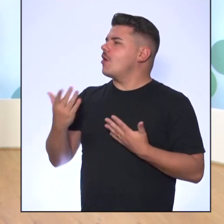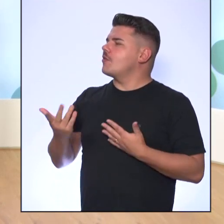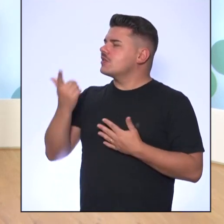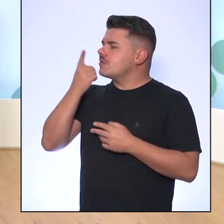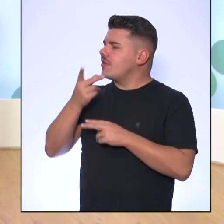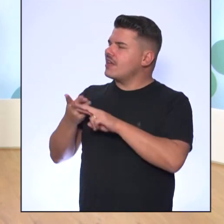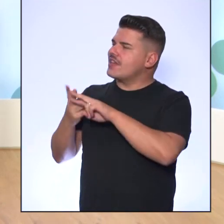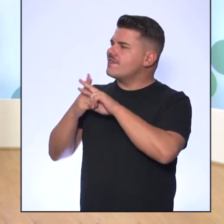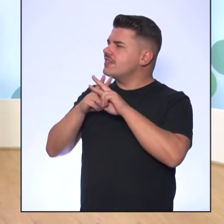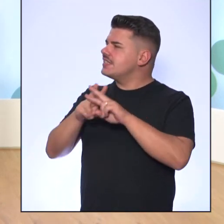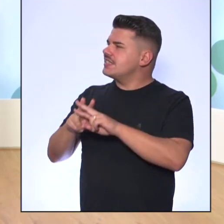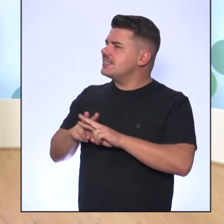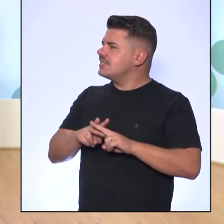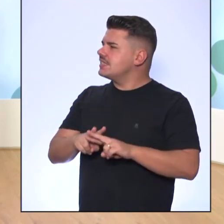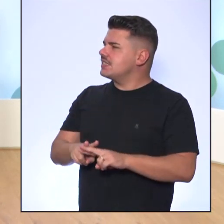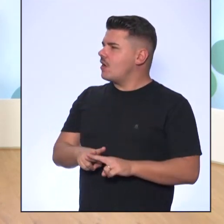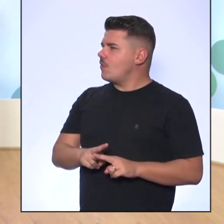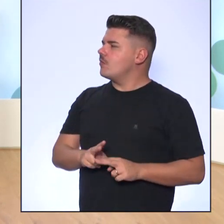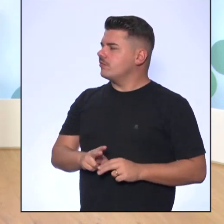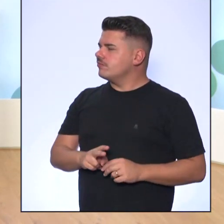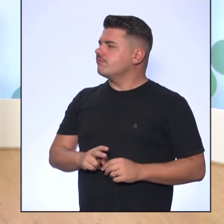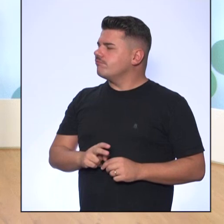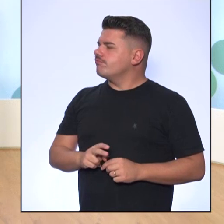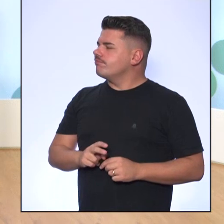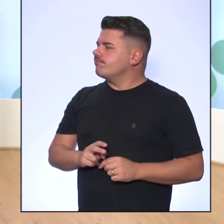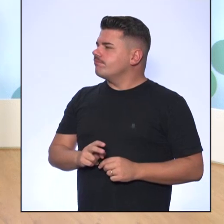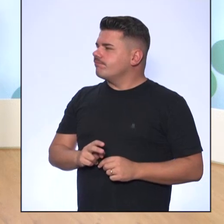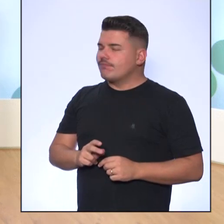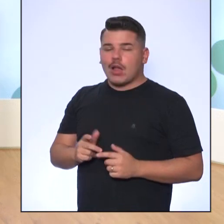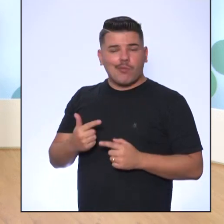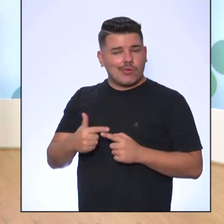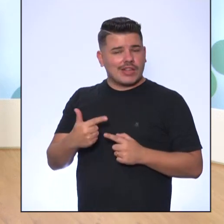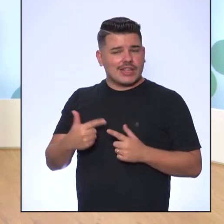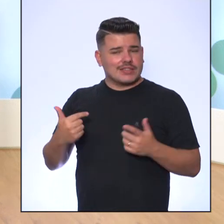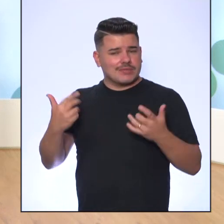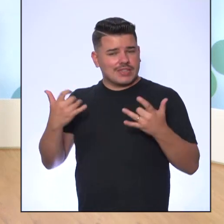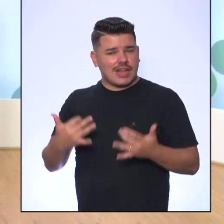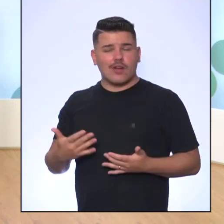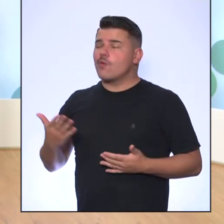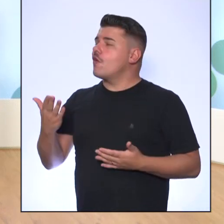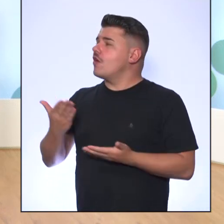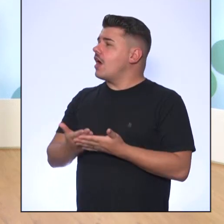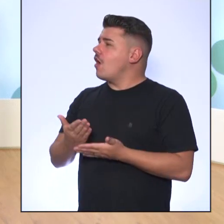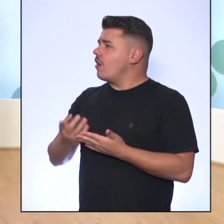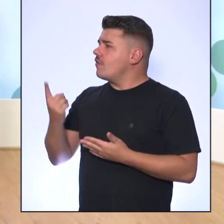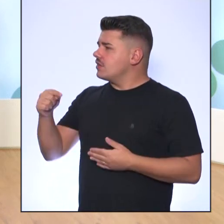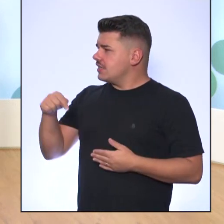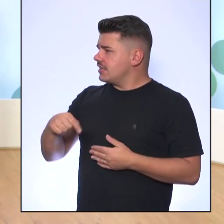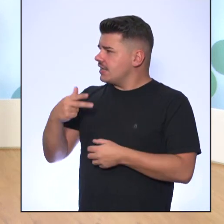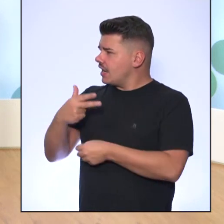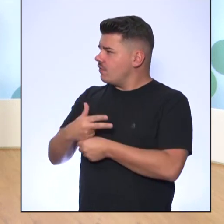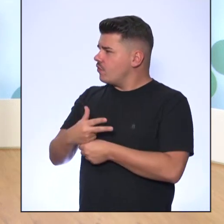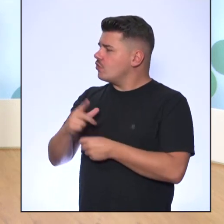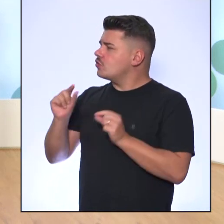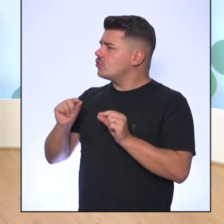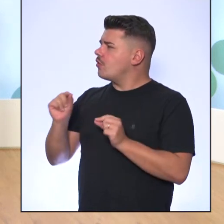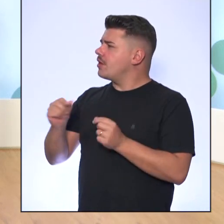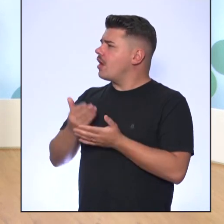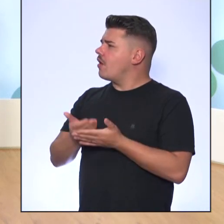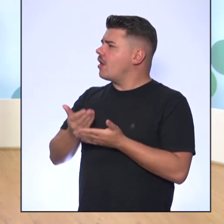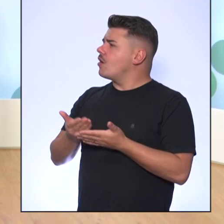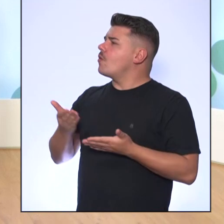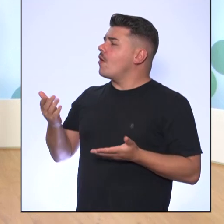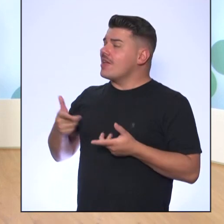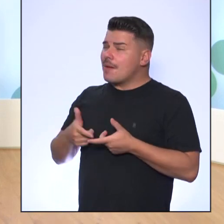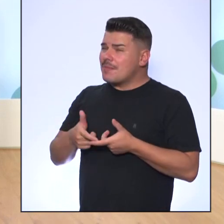que volta aqui no cursinho, quando você devia dar uma aula assim, aliás, fala de novo aqui, qual foi a aula que você deu aqui embaixo, sobre o que é, e o que mais cai